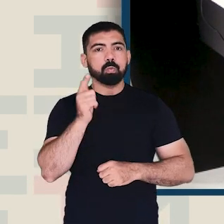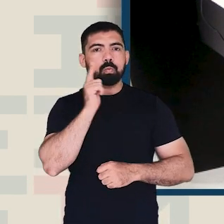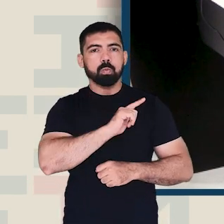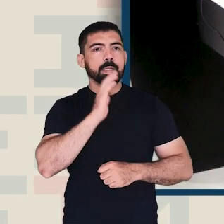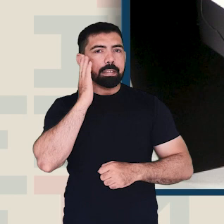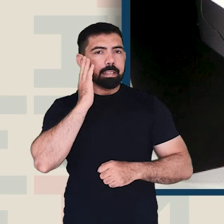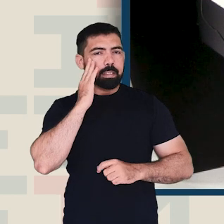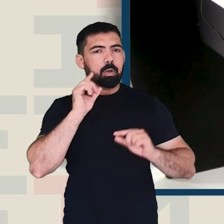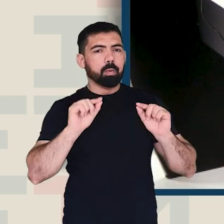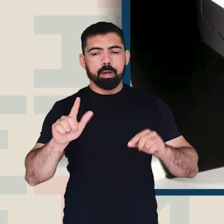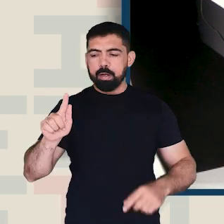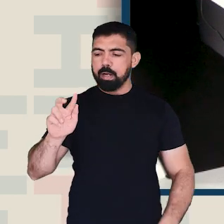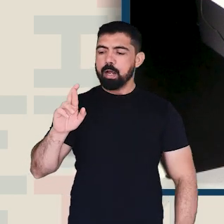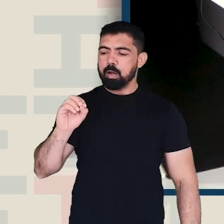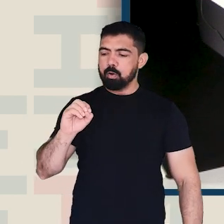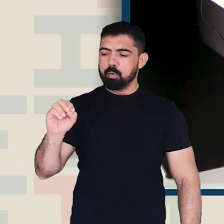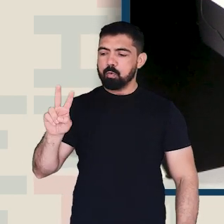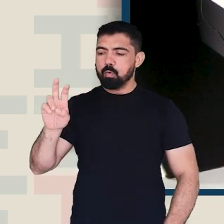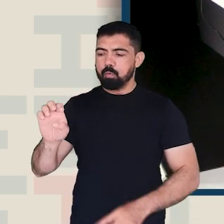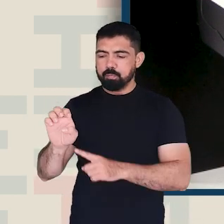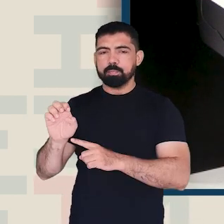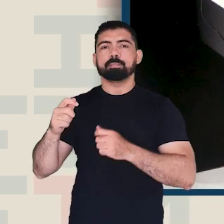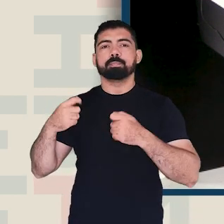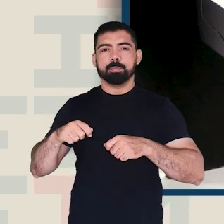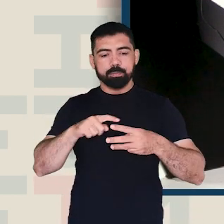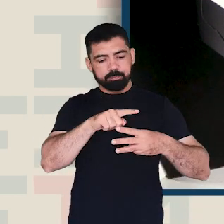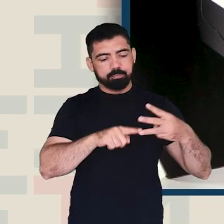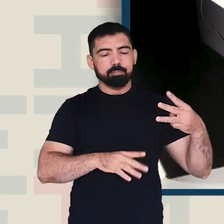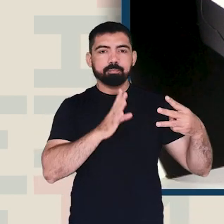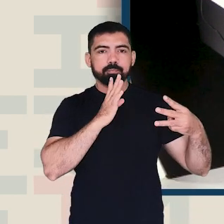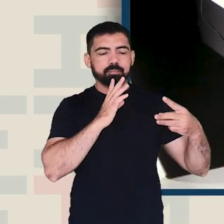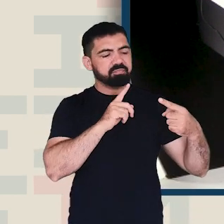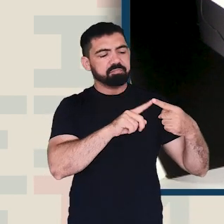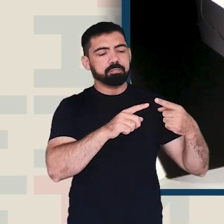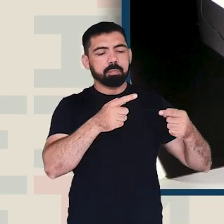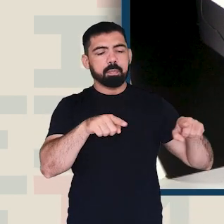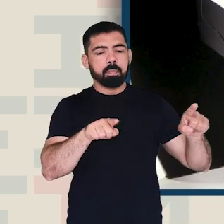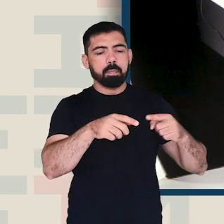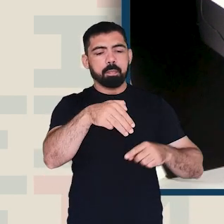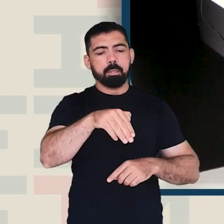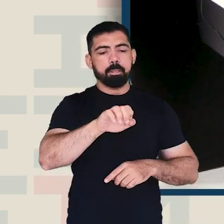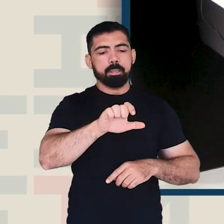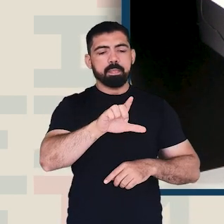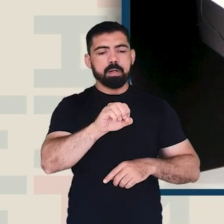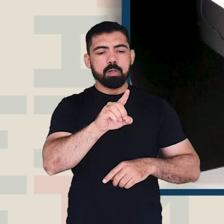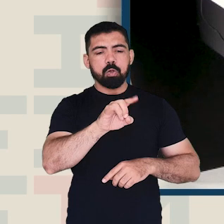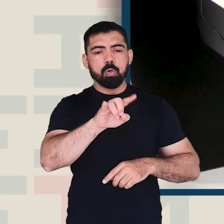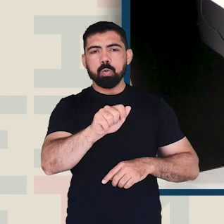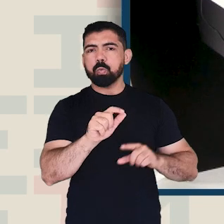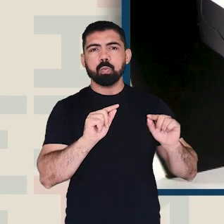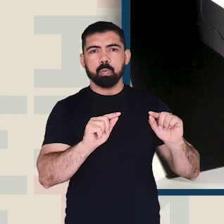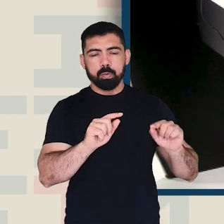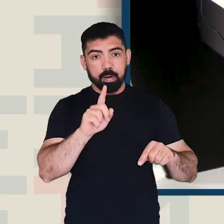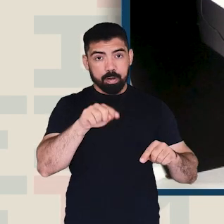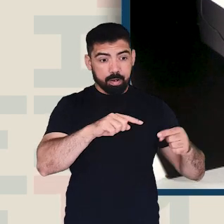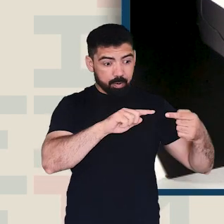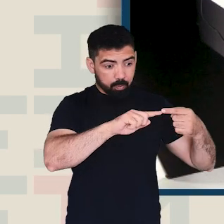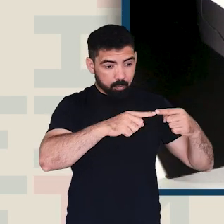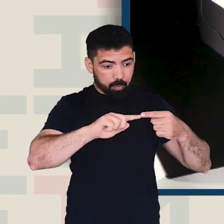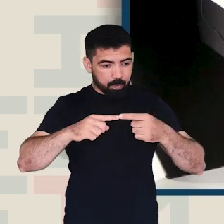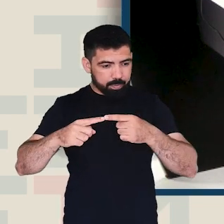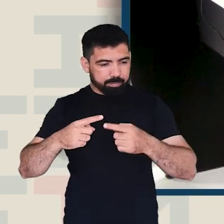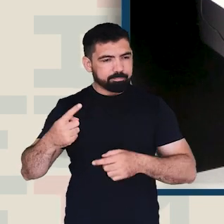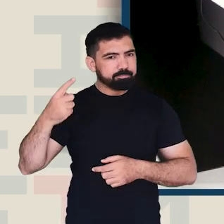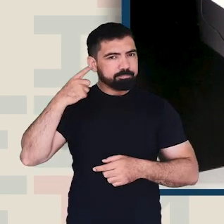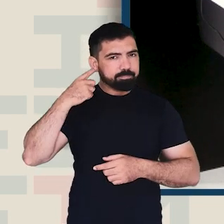eu preciso entender isso. Então, o que é melodia? Melodia nada mais é do que a combinação, tem que dar certo ao ouvido, tem